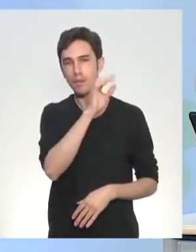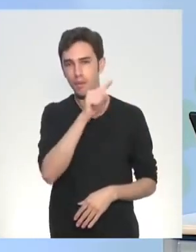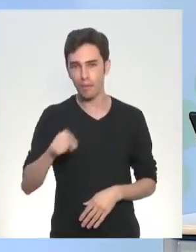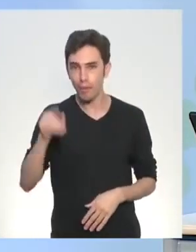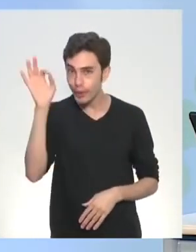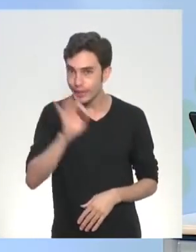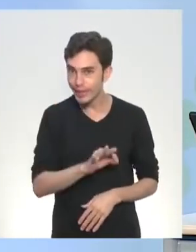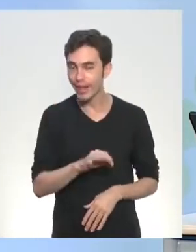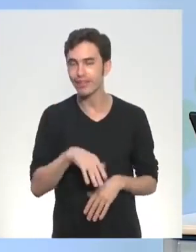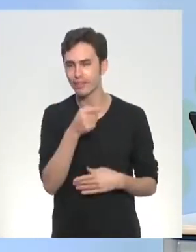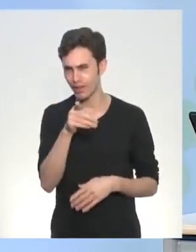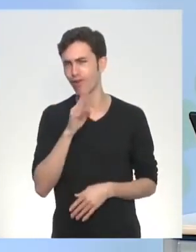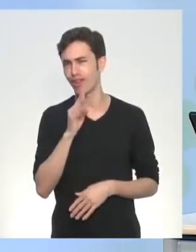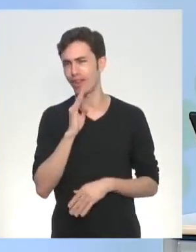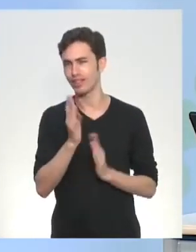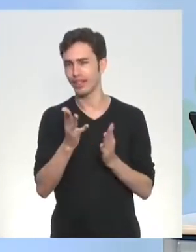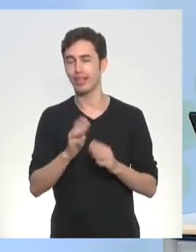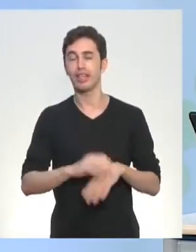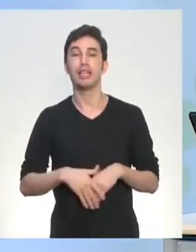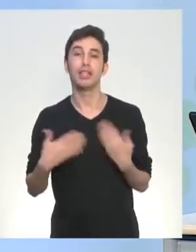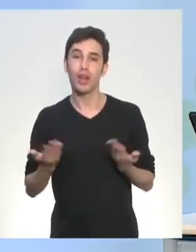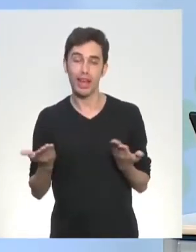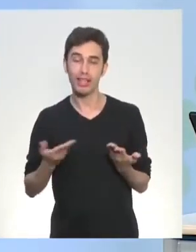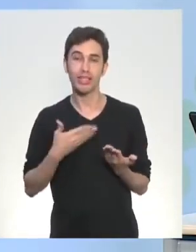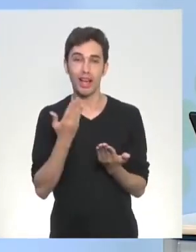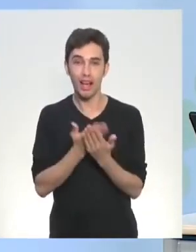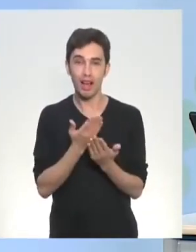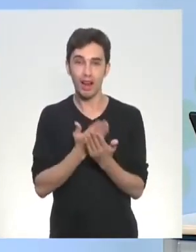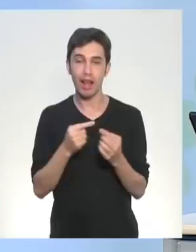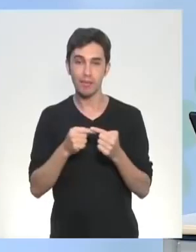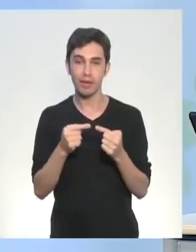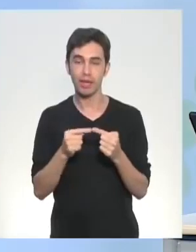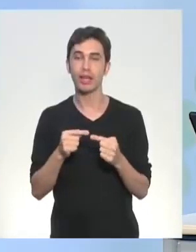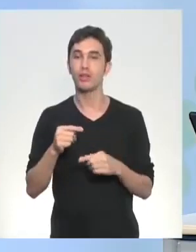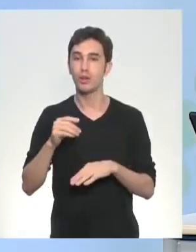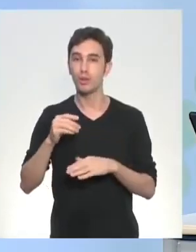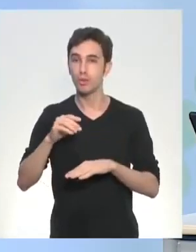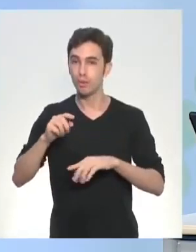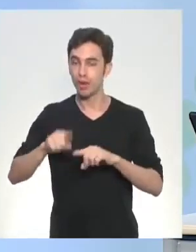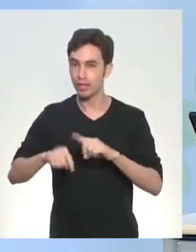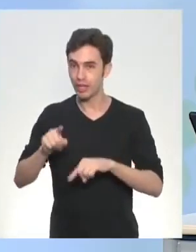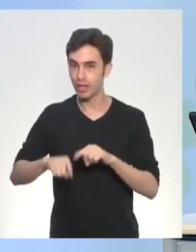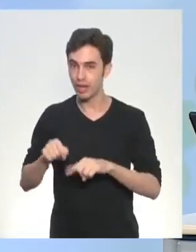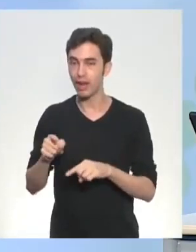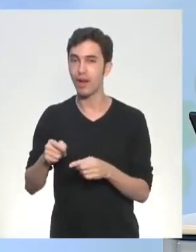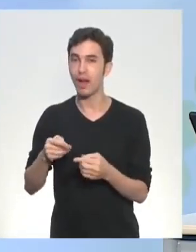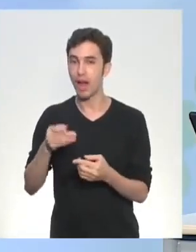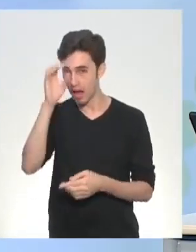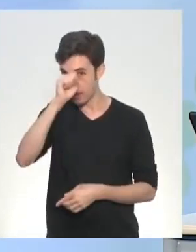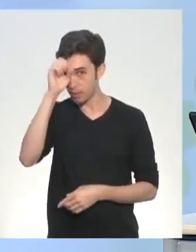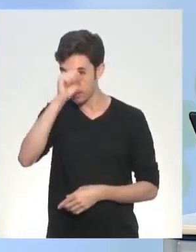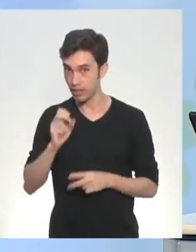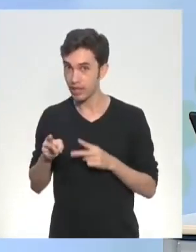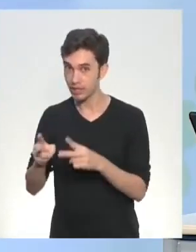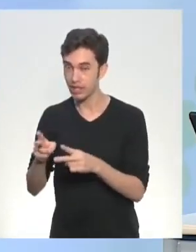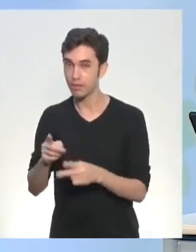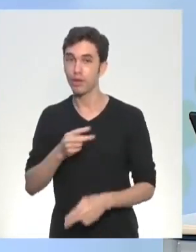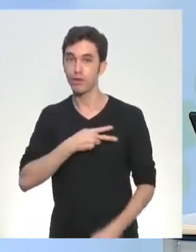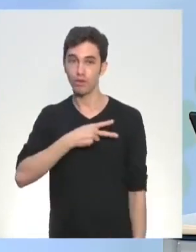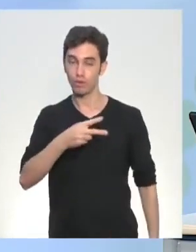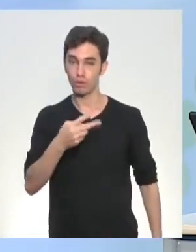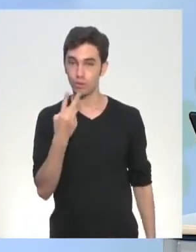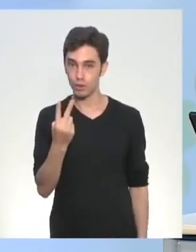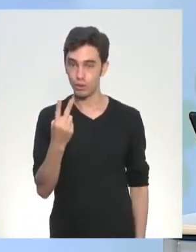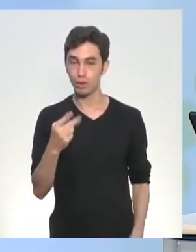né? Acredito que sim. Então, essa aula faz parte do material Aprender Sempre, volume 2. Estamos na sequência de atividades